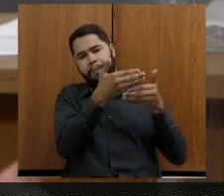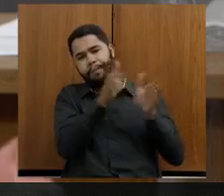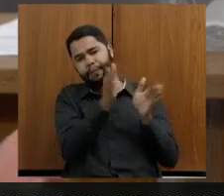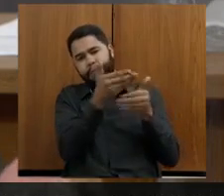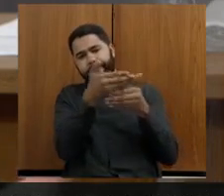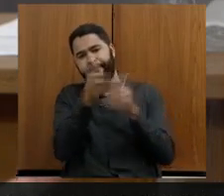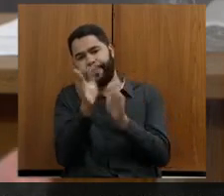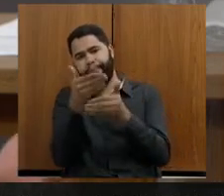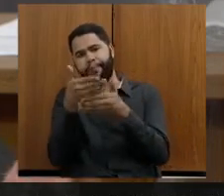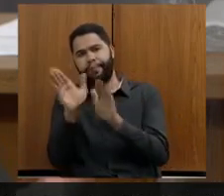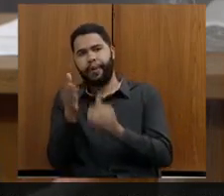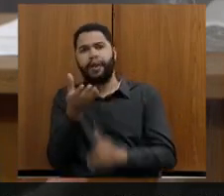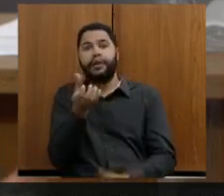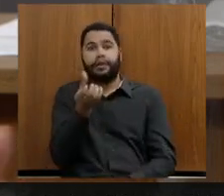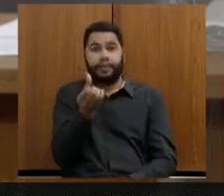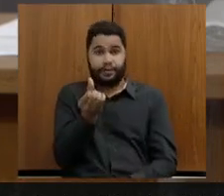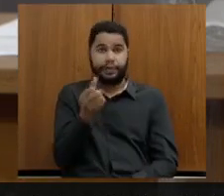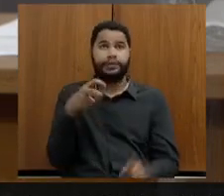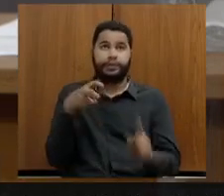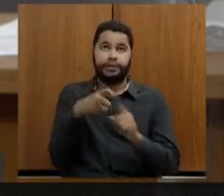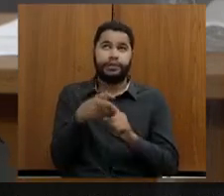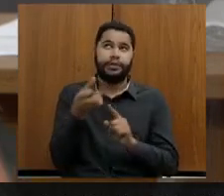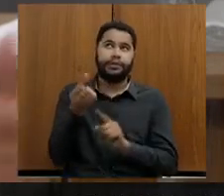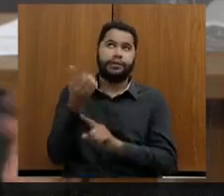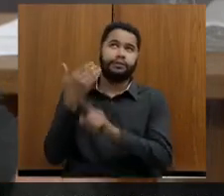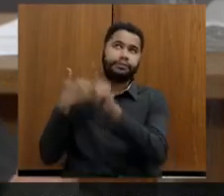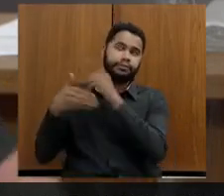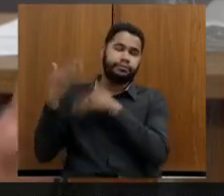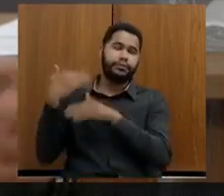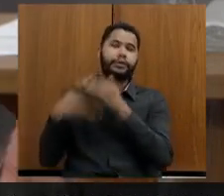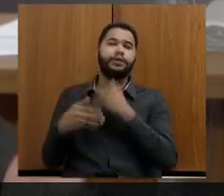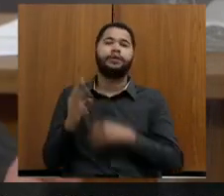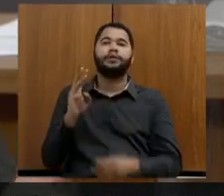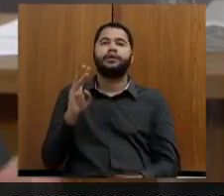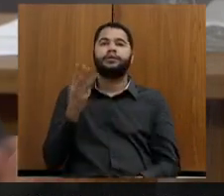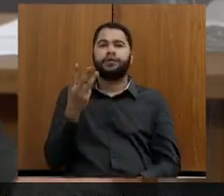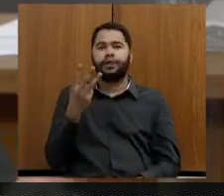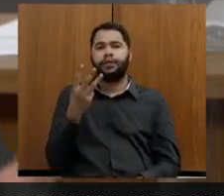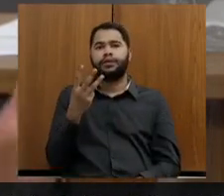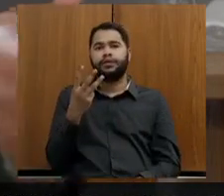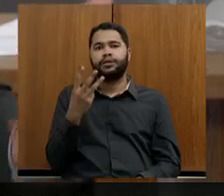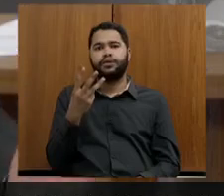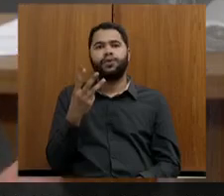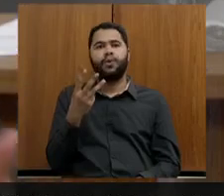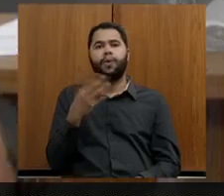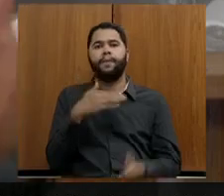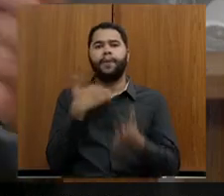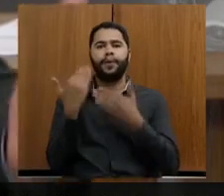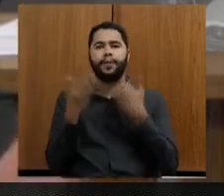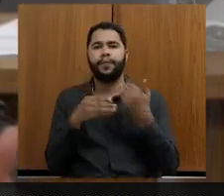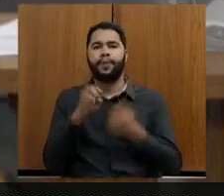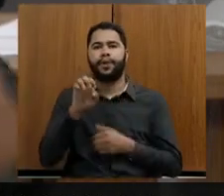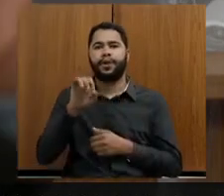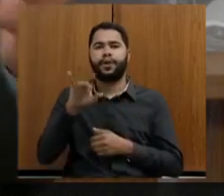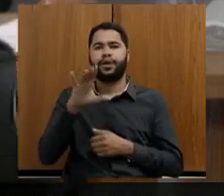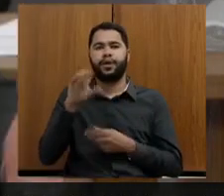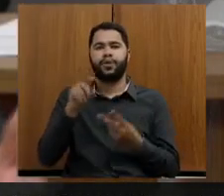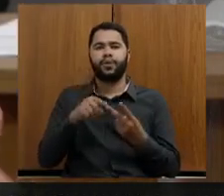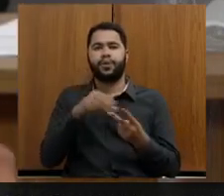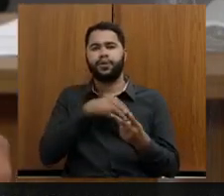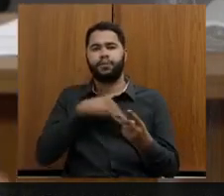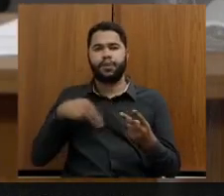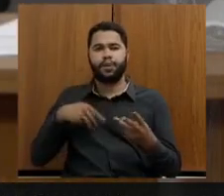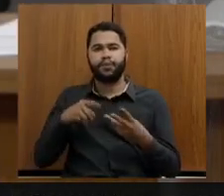seis acidentes com barragens três deles pelo menos com vítimas Odair kulanu de